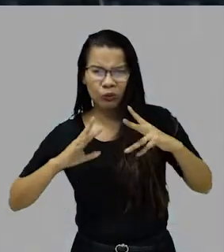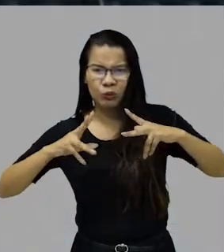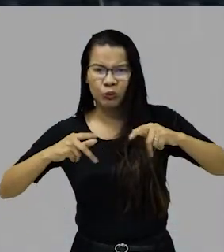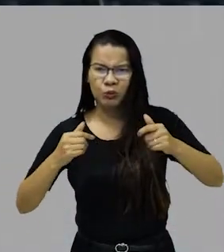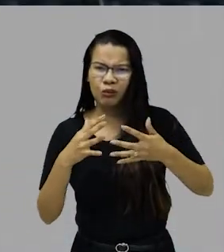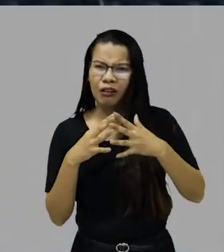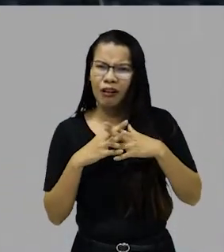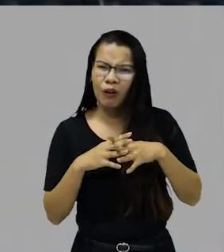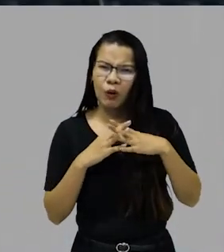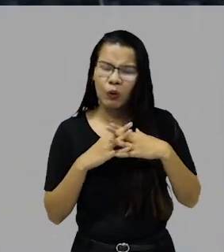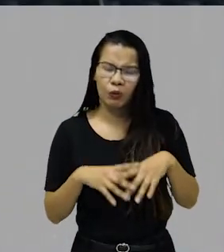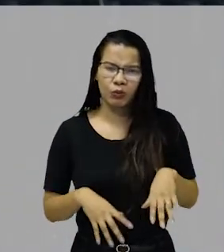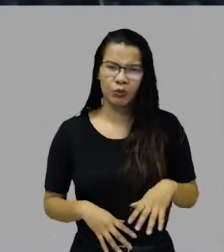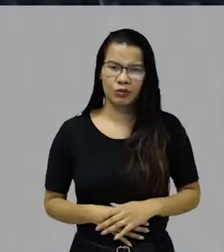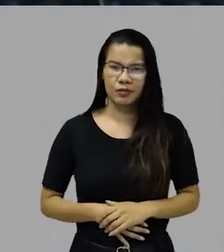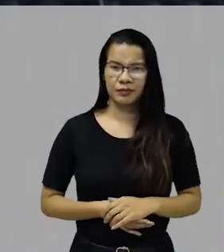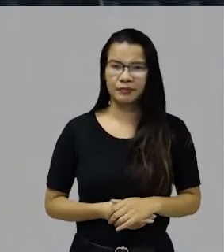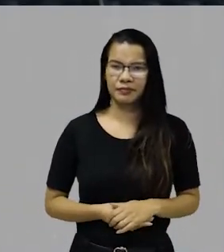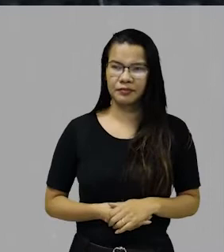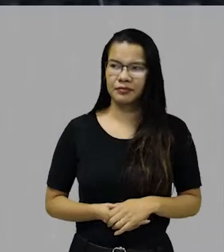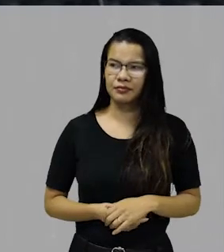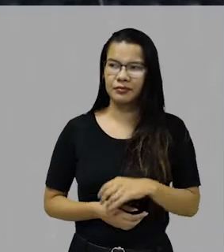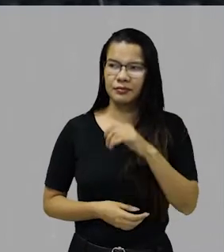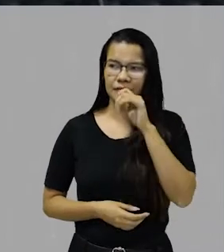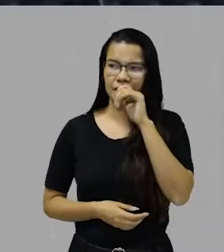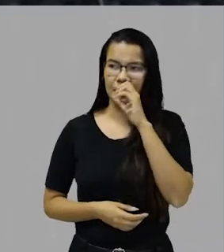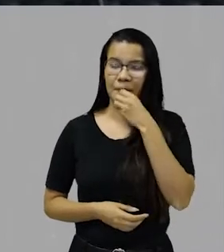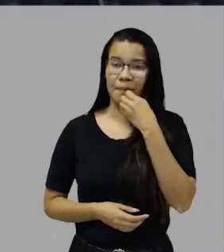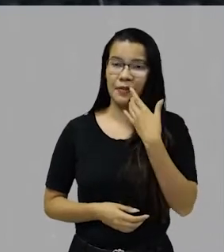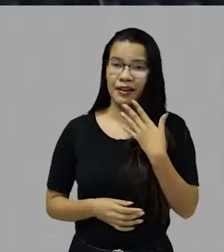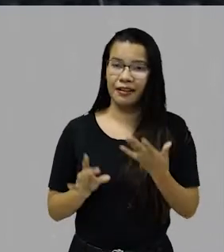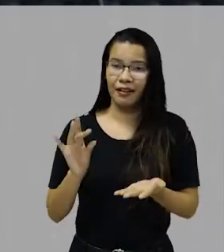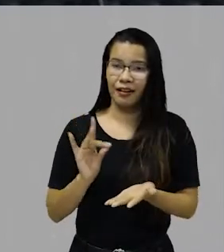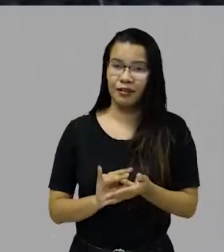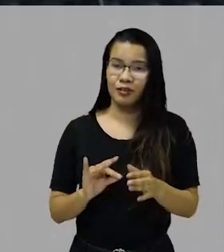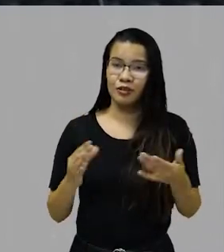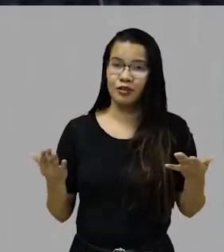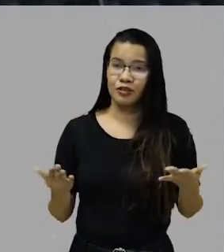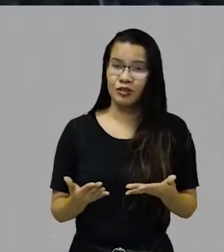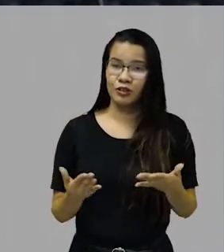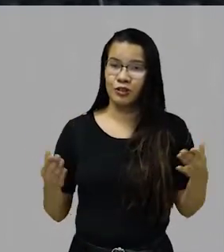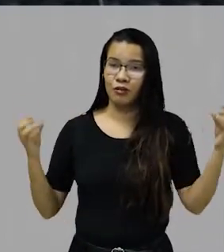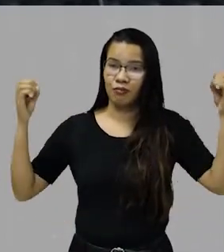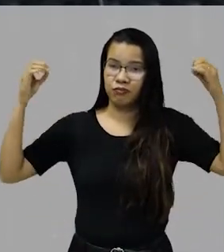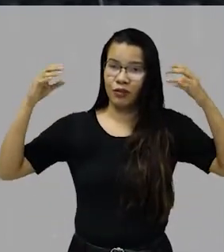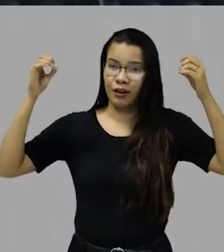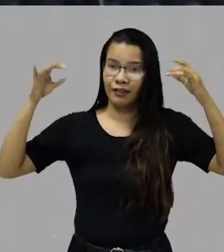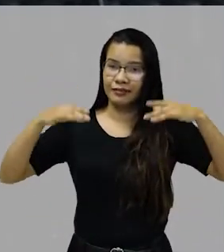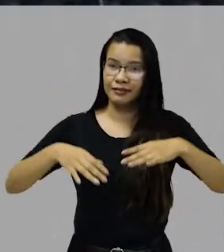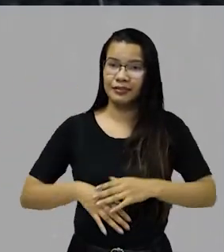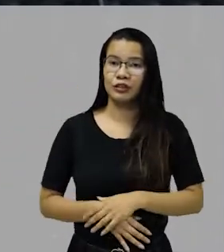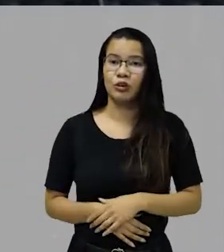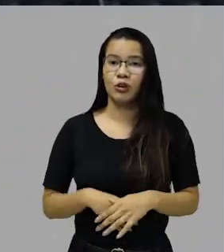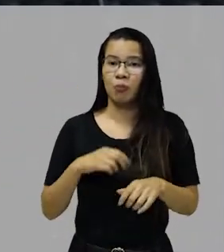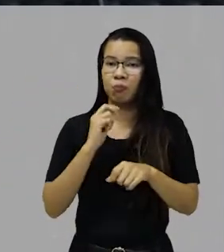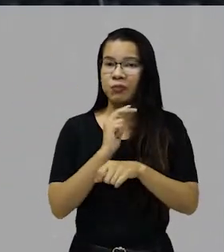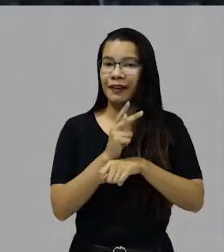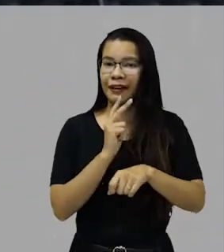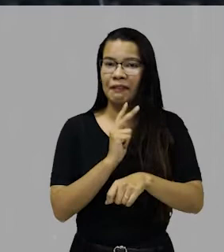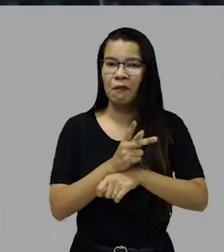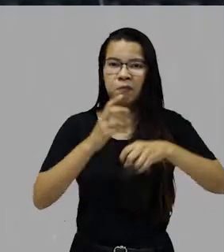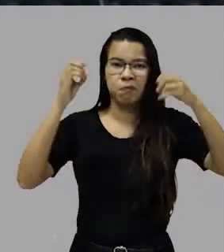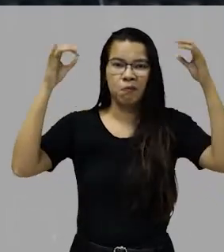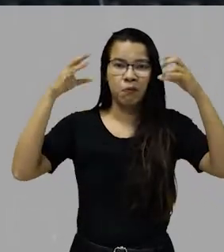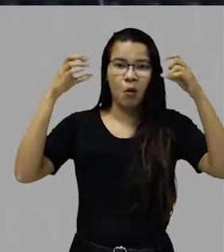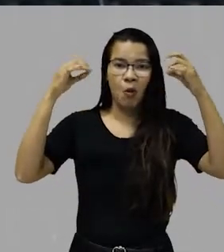construção aqui fala de chuva, de alagados, ela é bem real para o dia de hoje, o dia de hoje dessa gravação. Choveu horrores aqui em